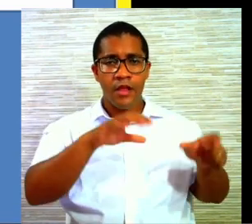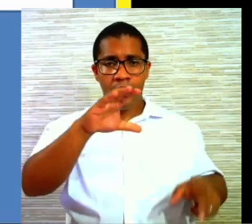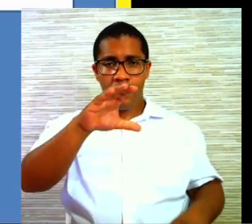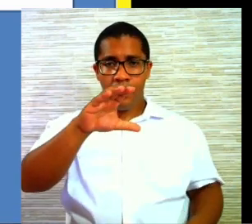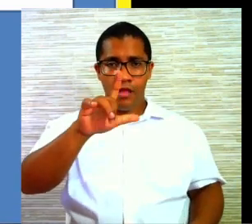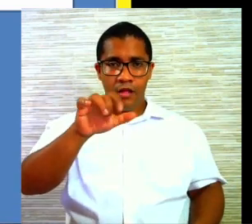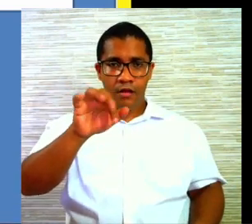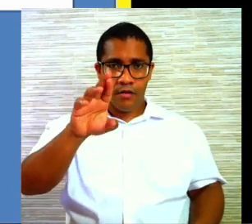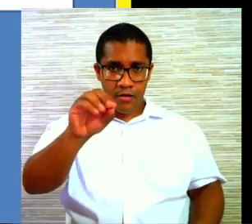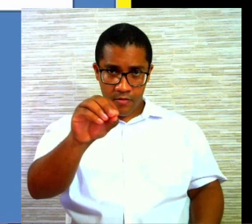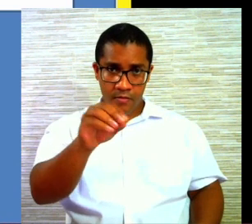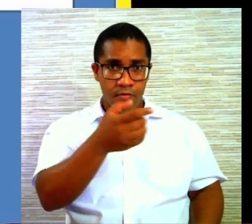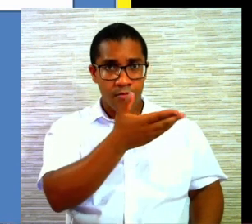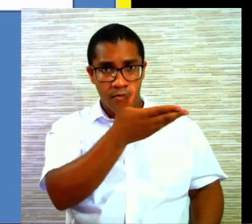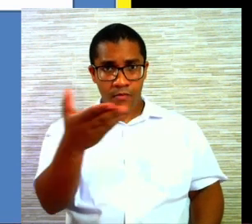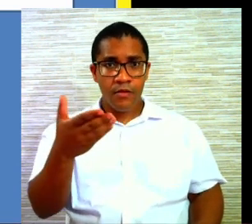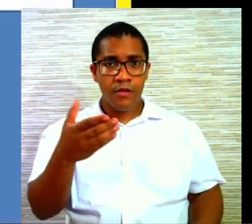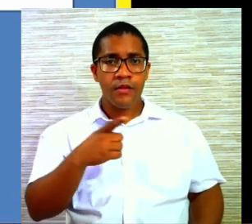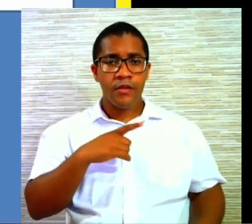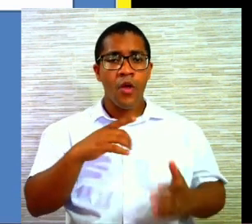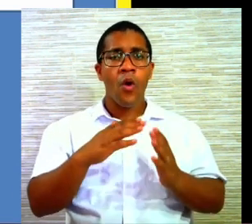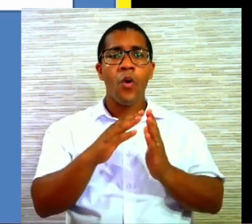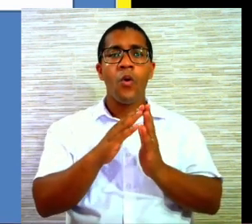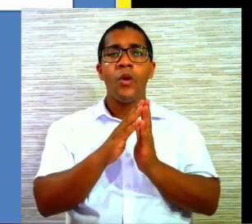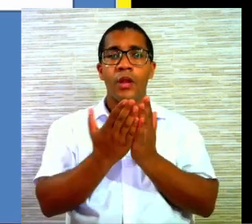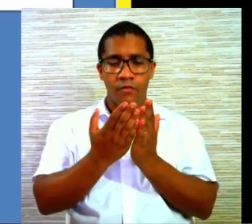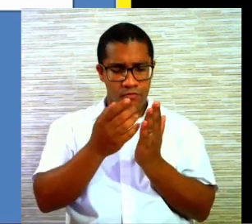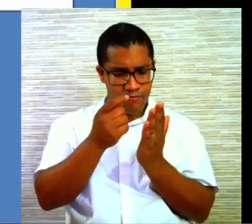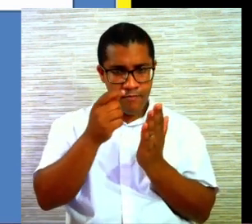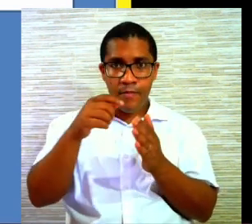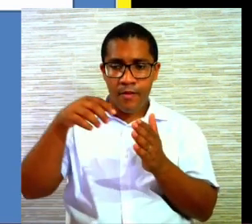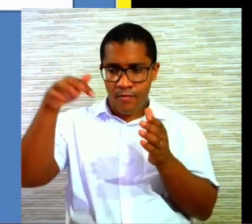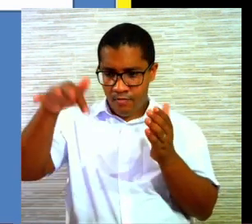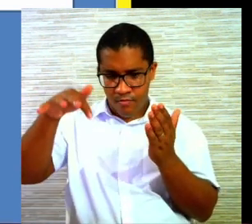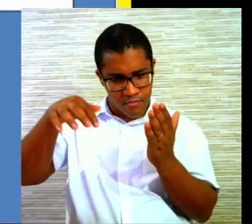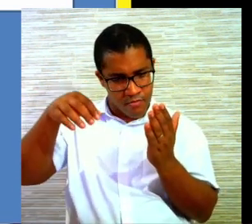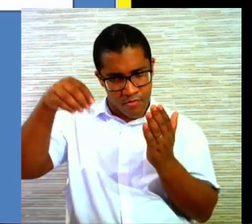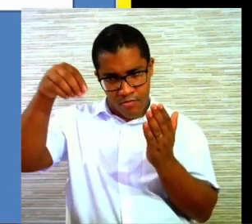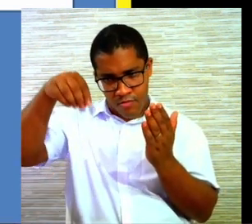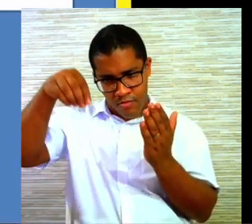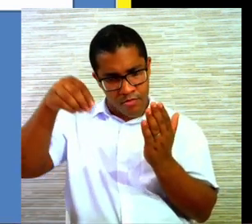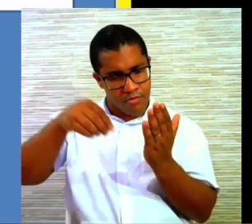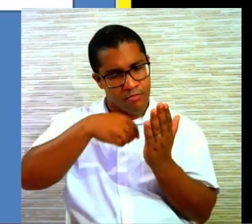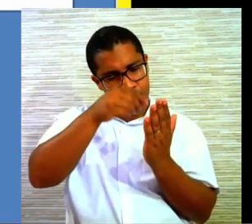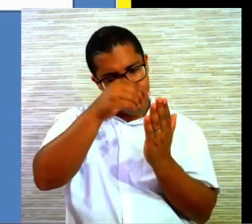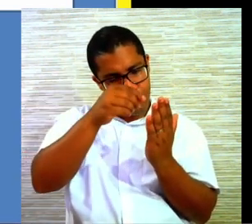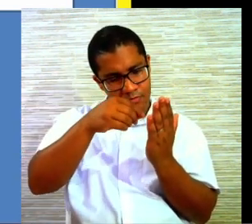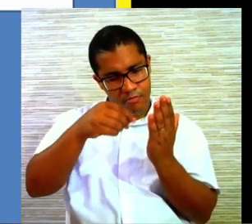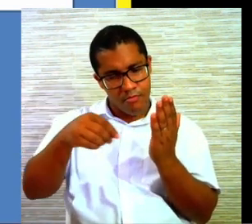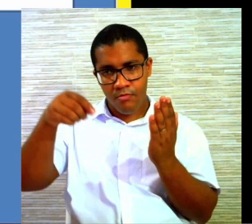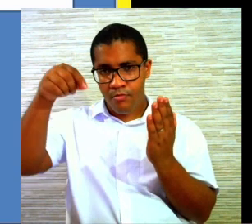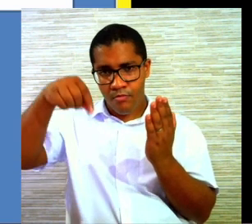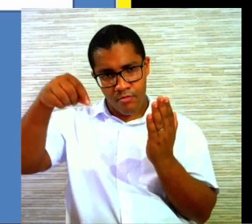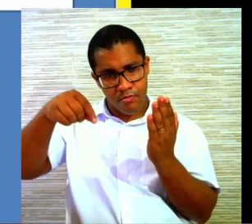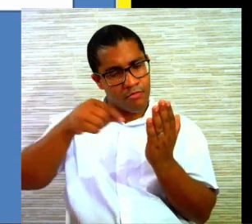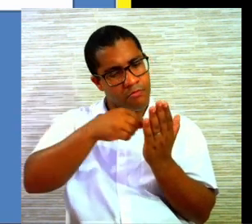clero. Nessa época, os livros eram manuscritos, considerados objetos de grande